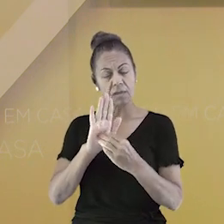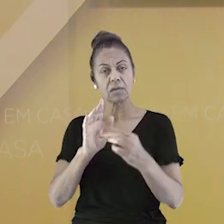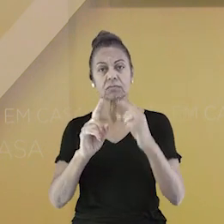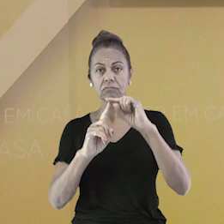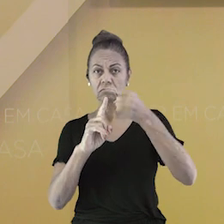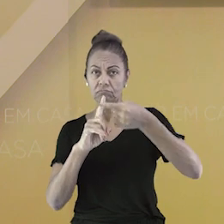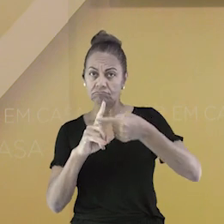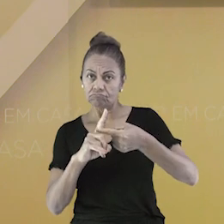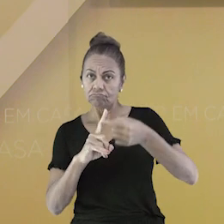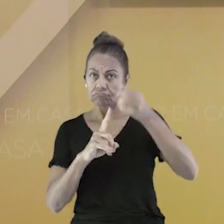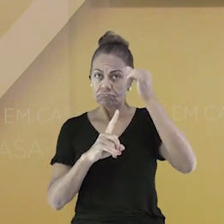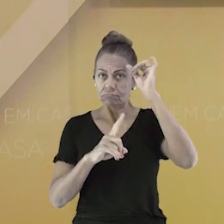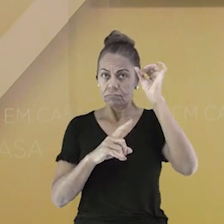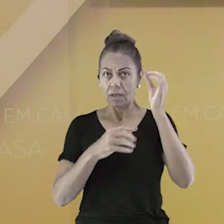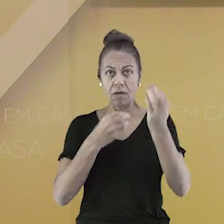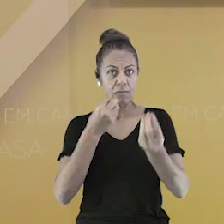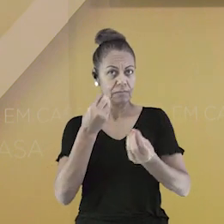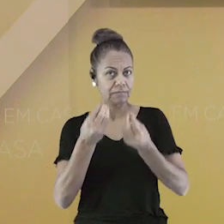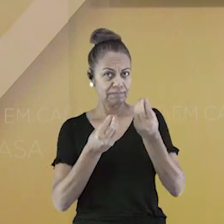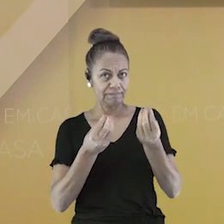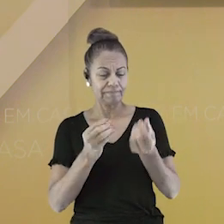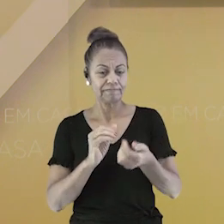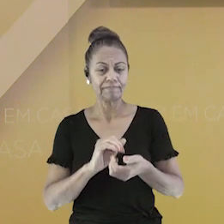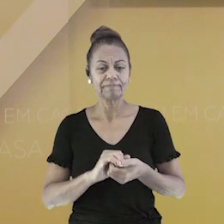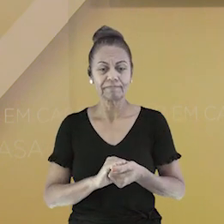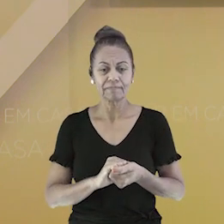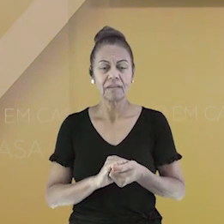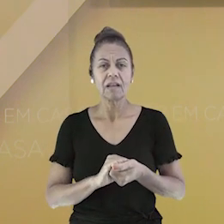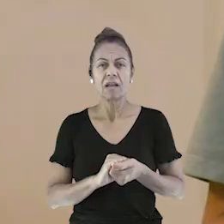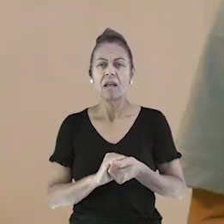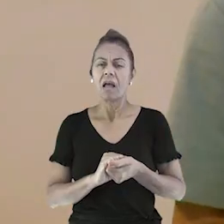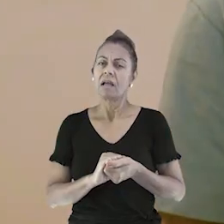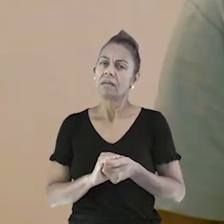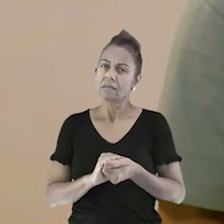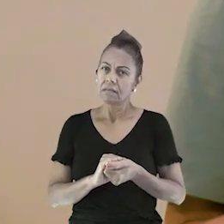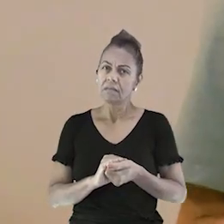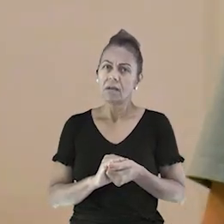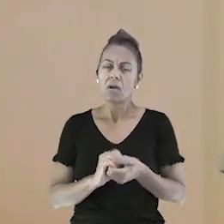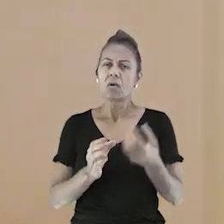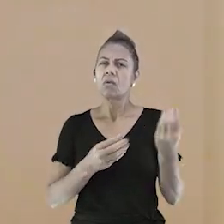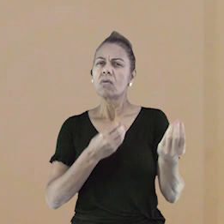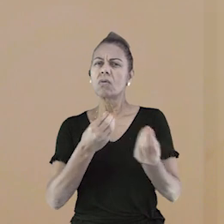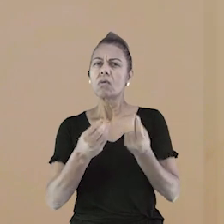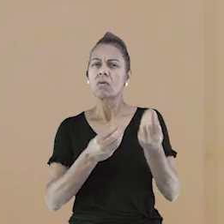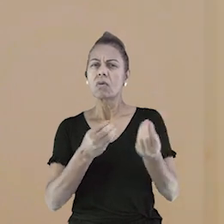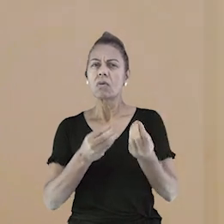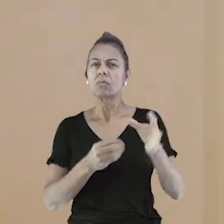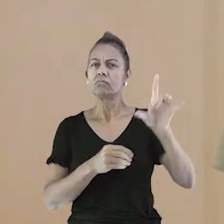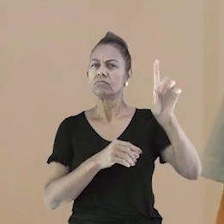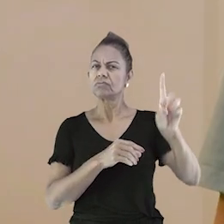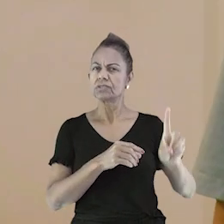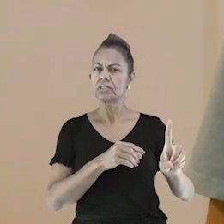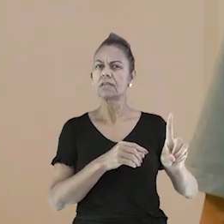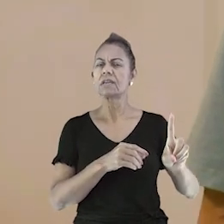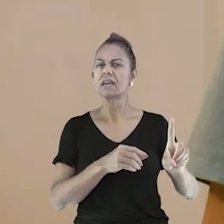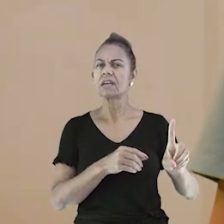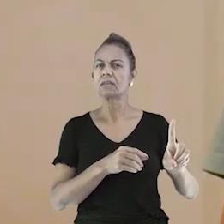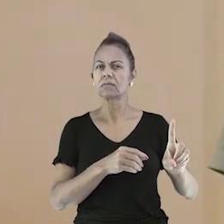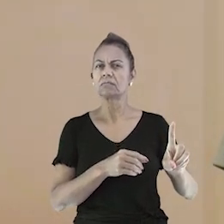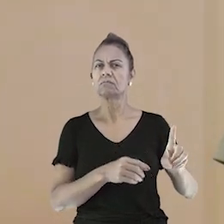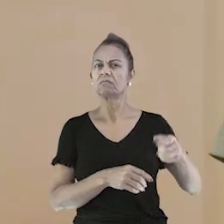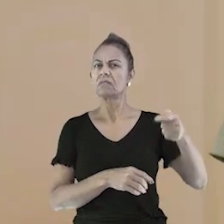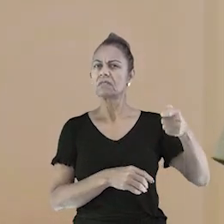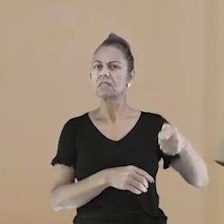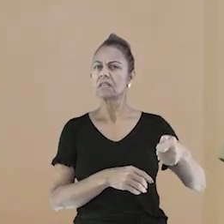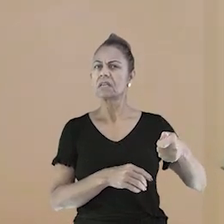contraceptivos disponíveis para evitar uma gravidez indesejada. Podemos ver então que assegurar direitos como